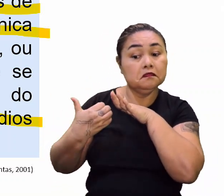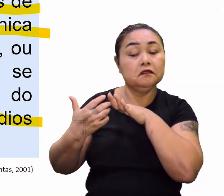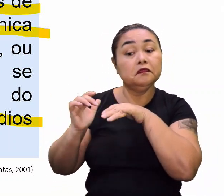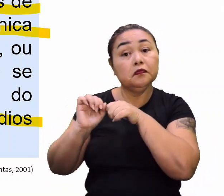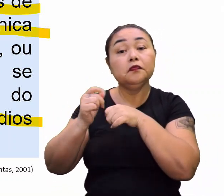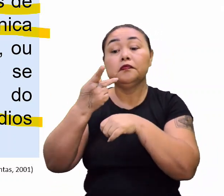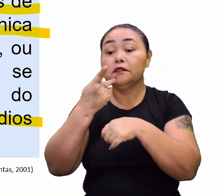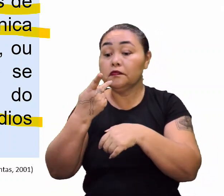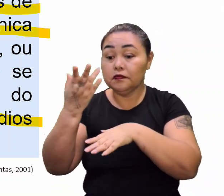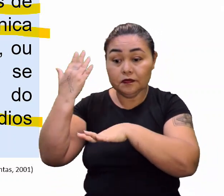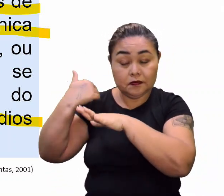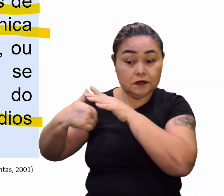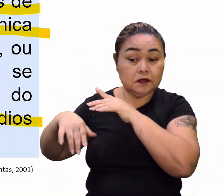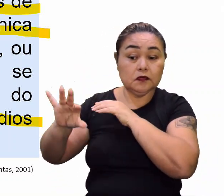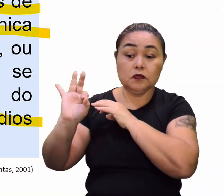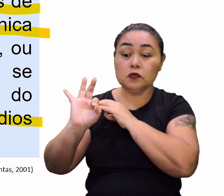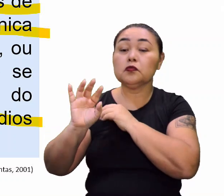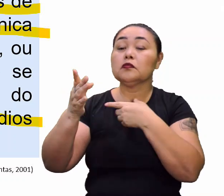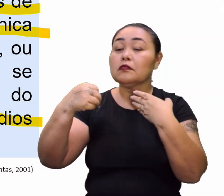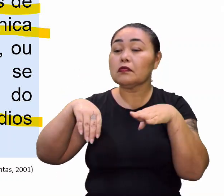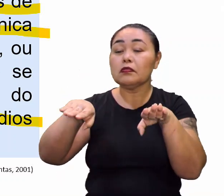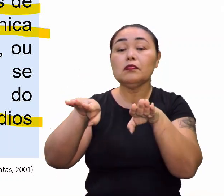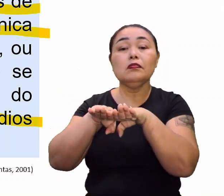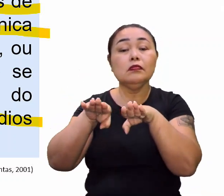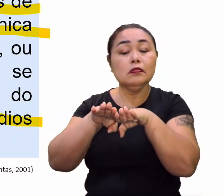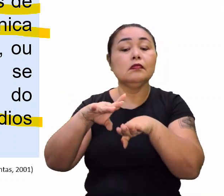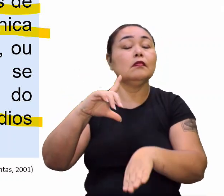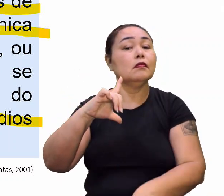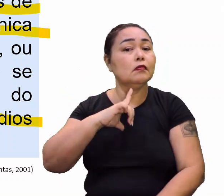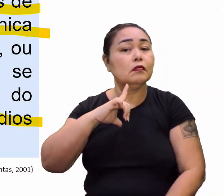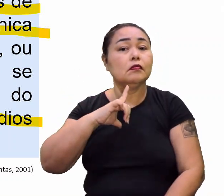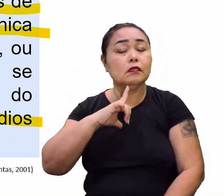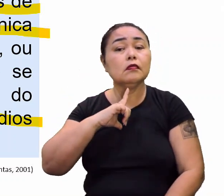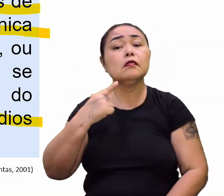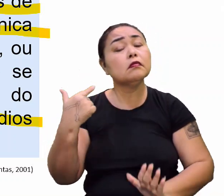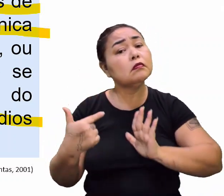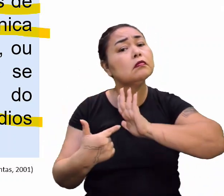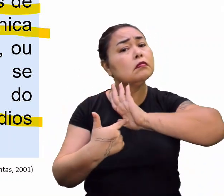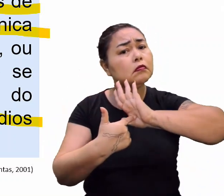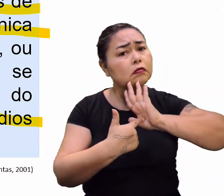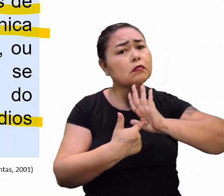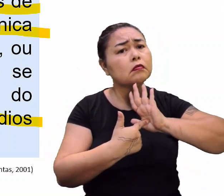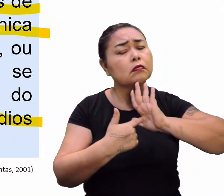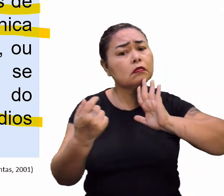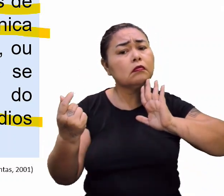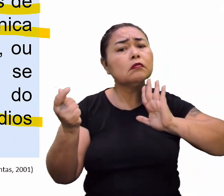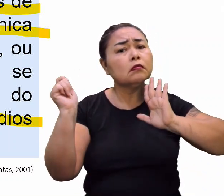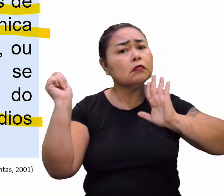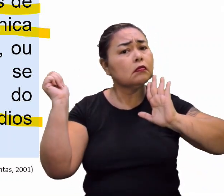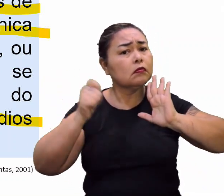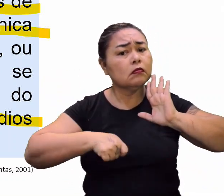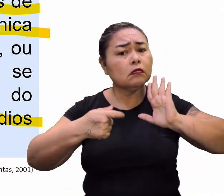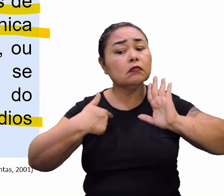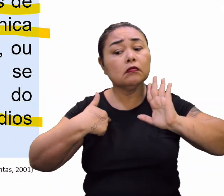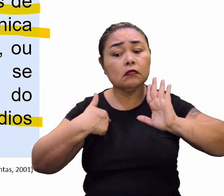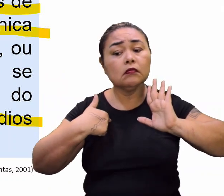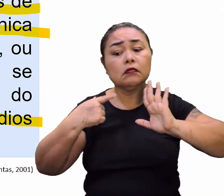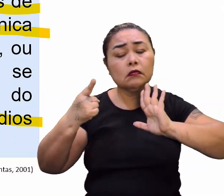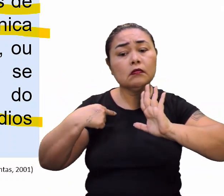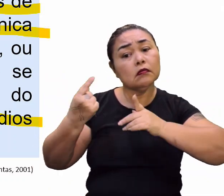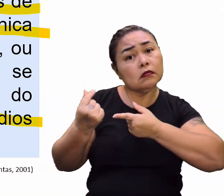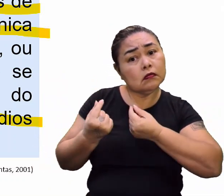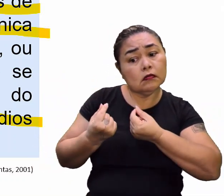como você falou anteriormente, eles também tinham que mostrar que tinham capacidade financeira